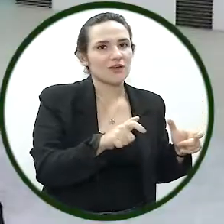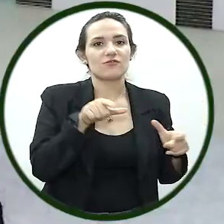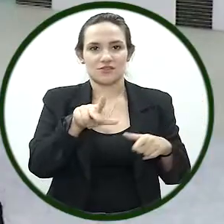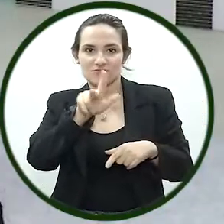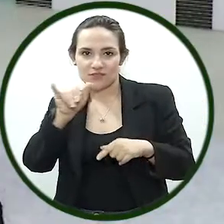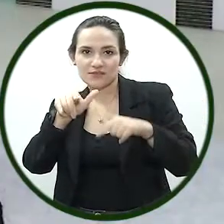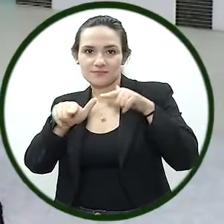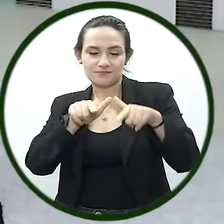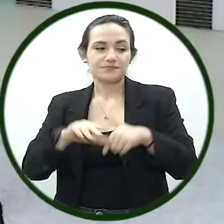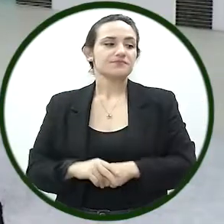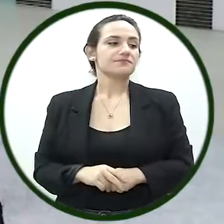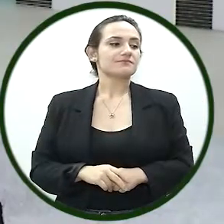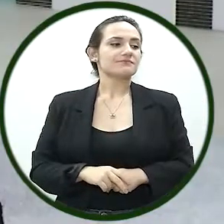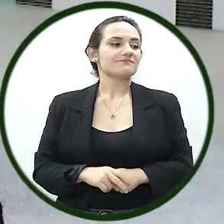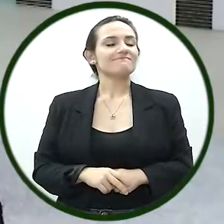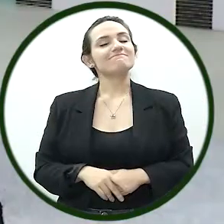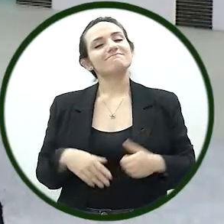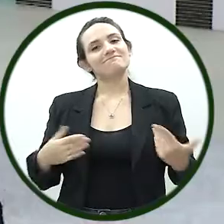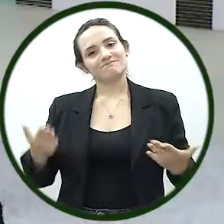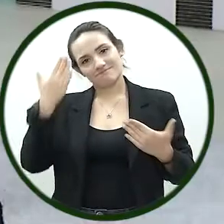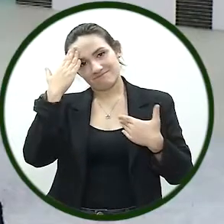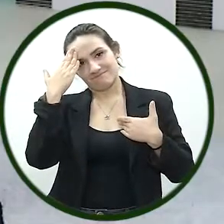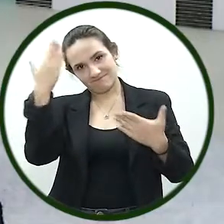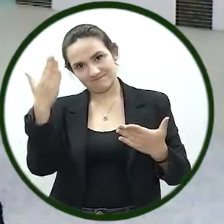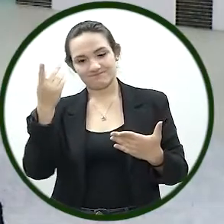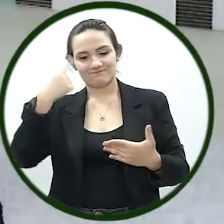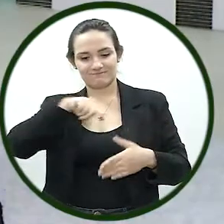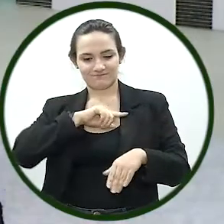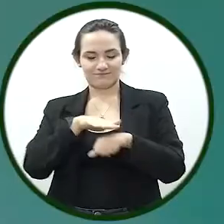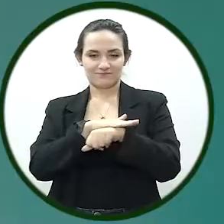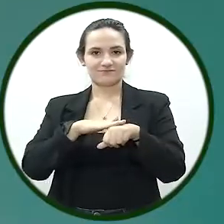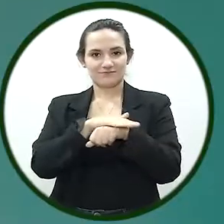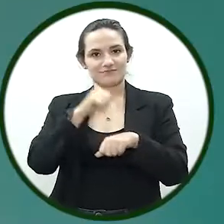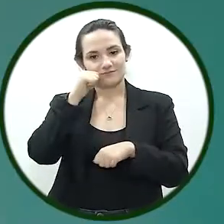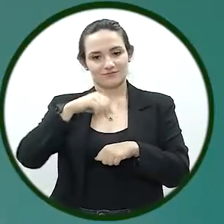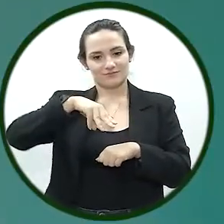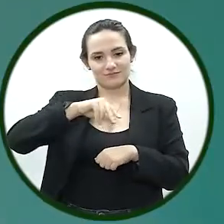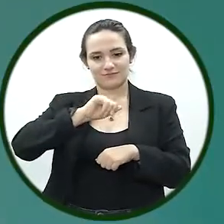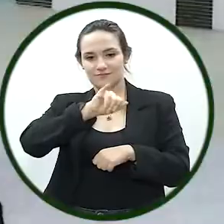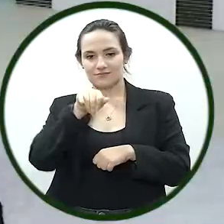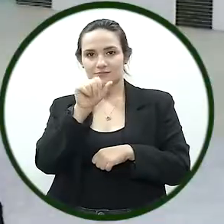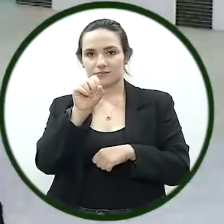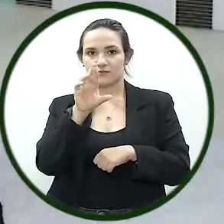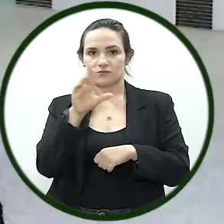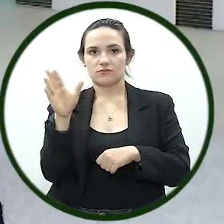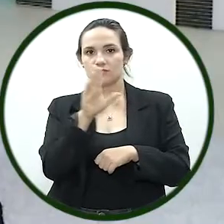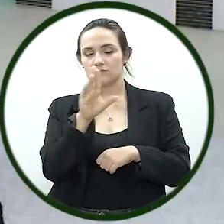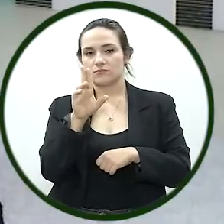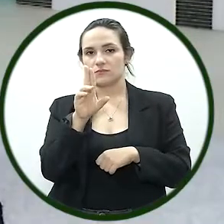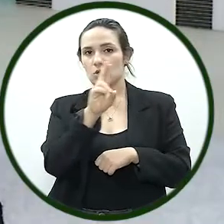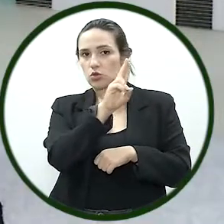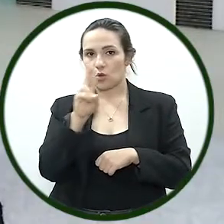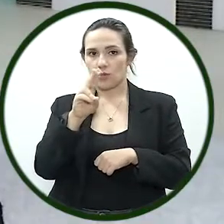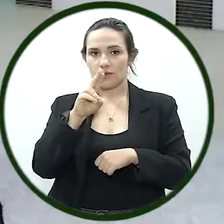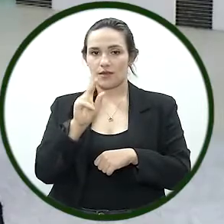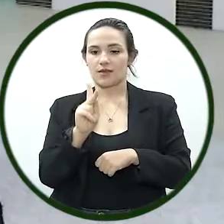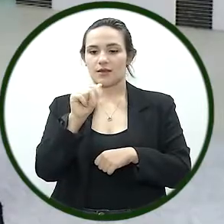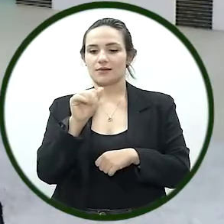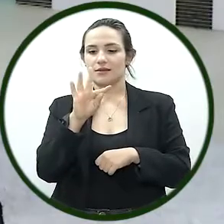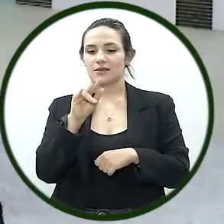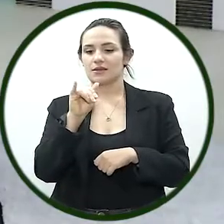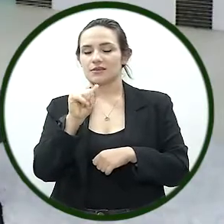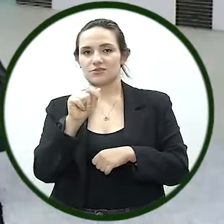um Considerações. A gente conversou com a Major Kátia, autora do livro Mediadores Psicossociais. Deixa eu dar uma olhada aqui no livro, ó.